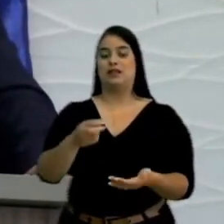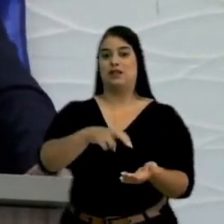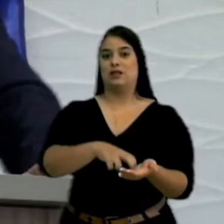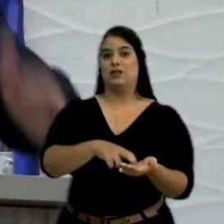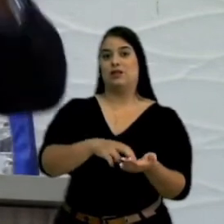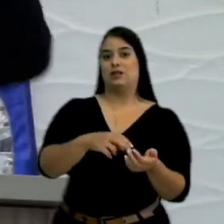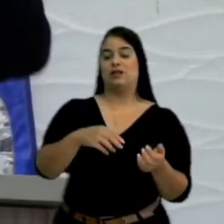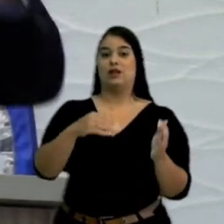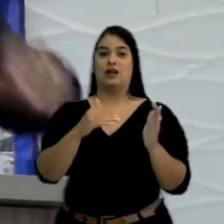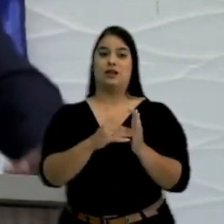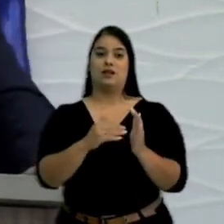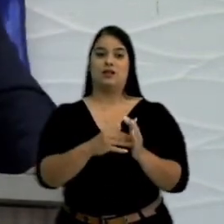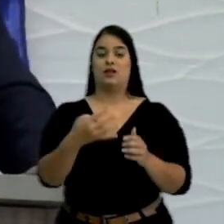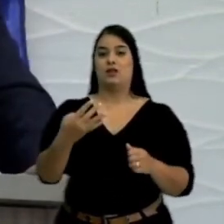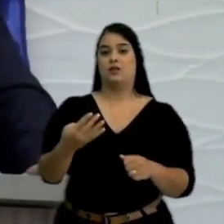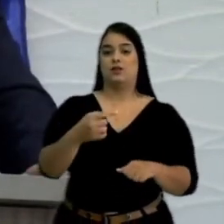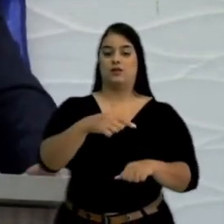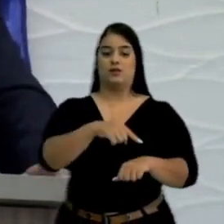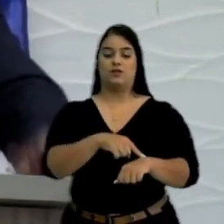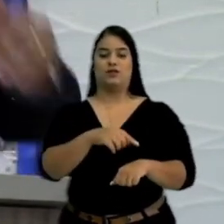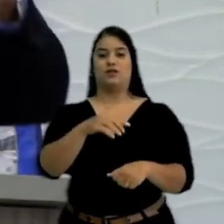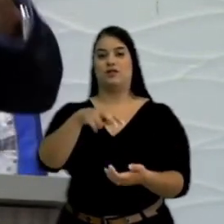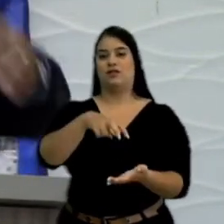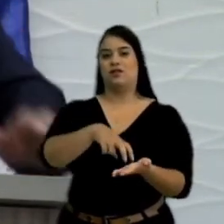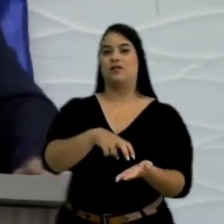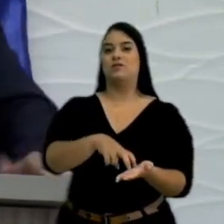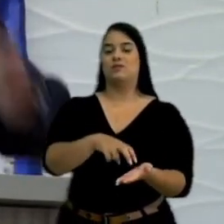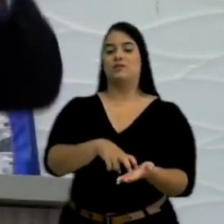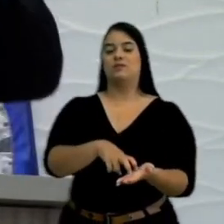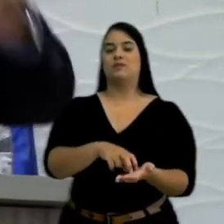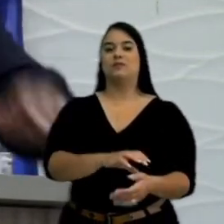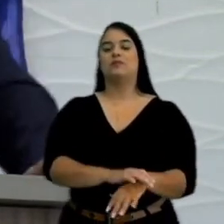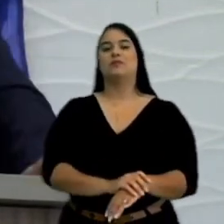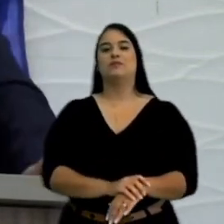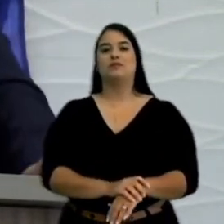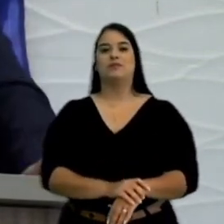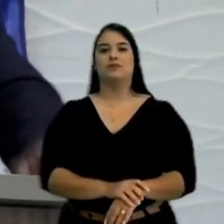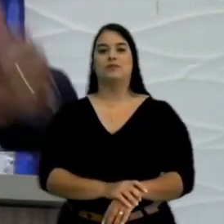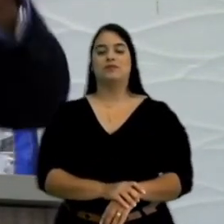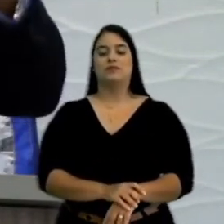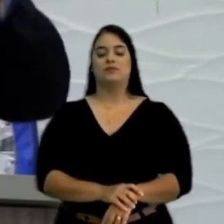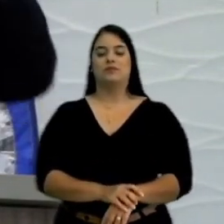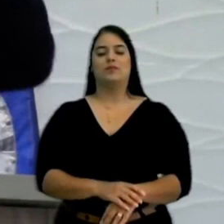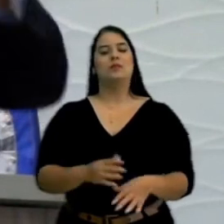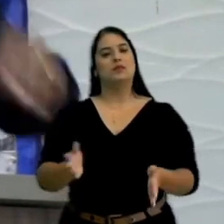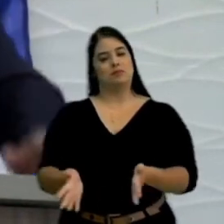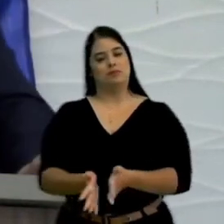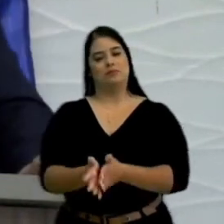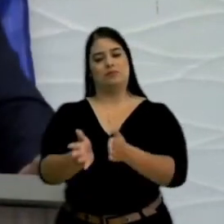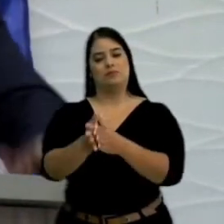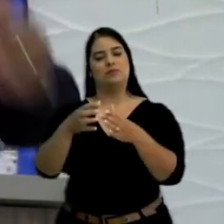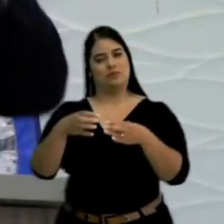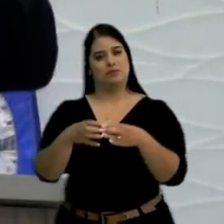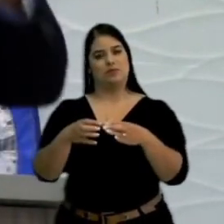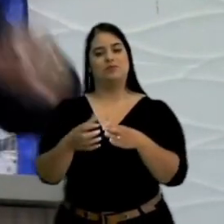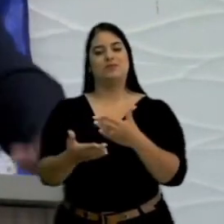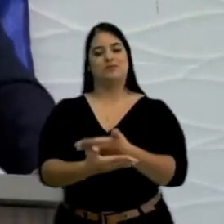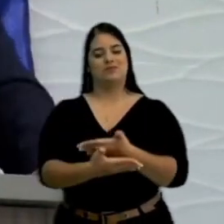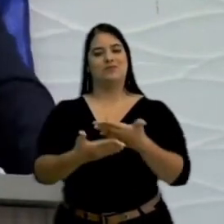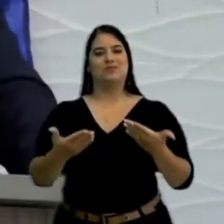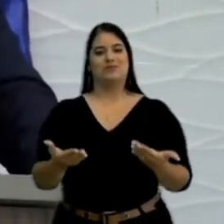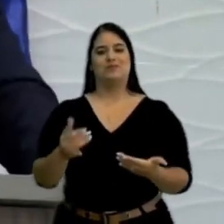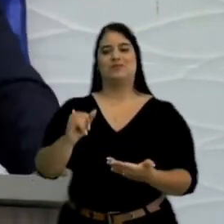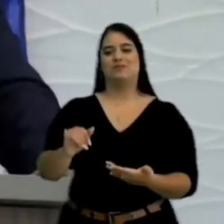horas da manhã, porque 6 horas vocês já estavam lá na cidade até o dia que eu falei, parabenizei toda a equipe de vocês, a Israel,